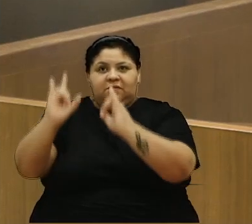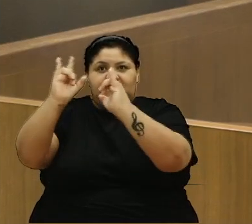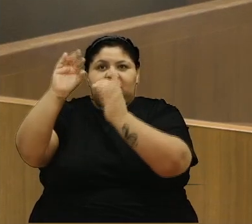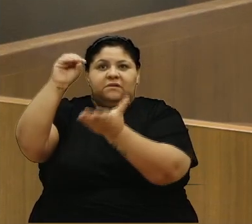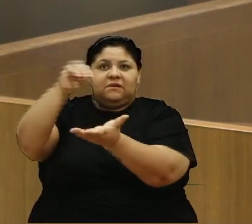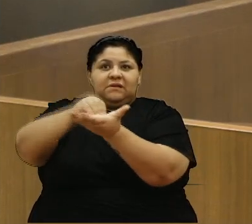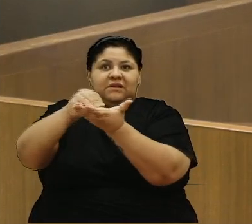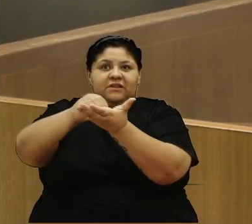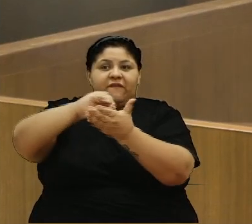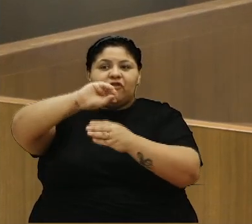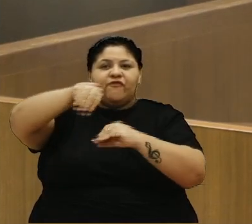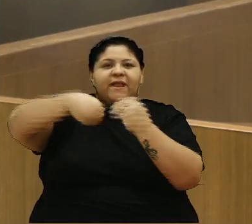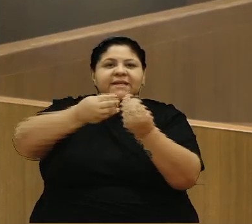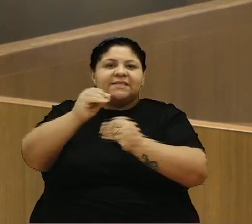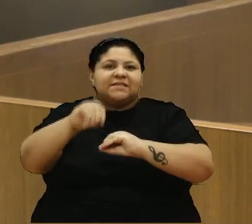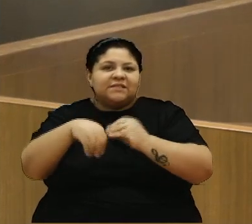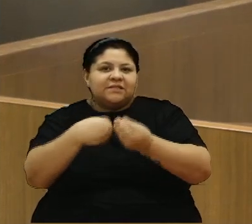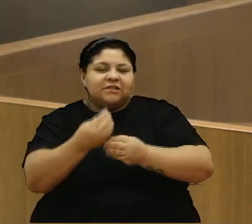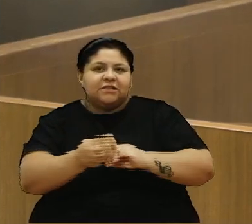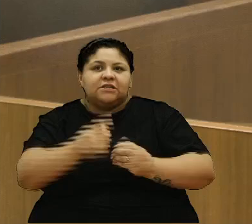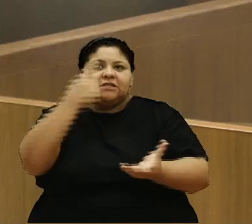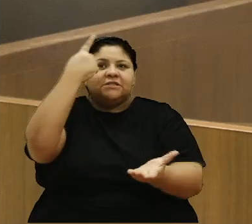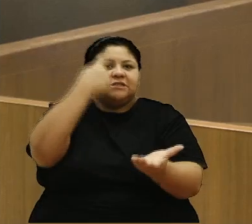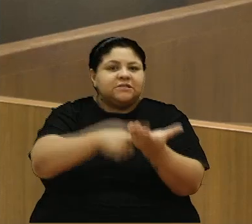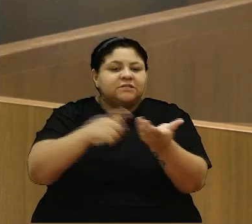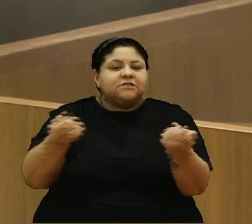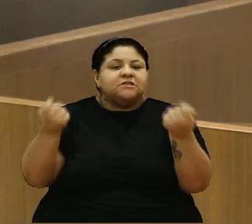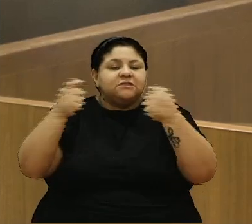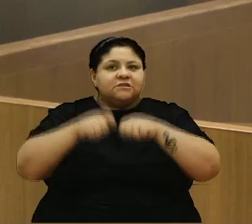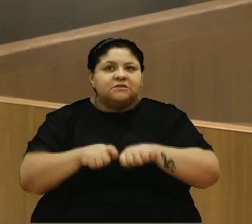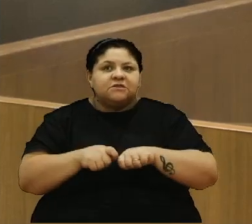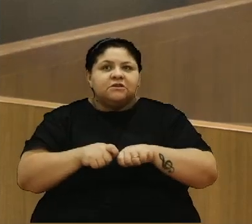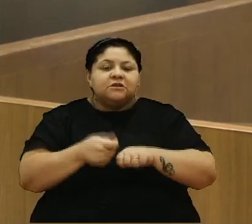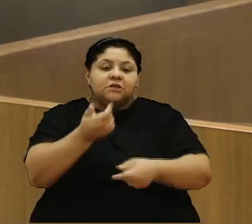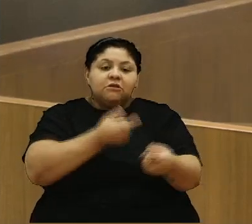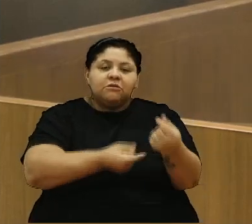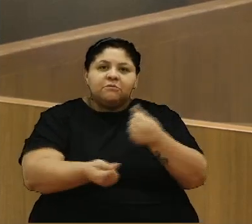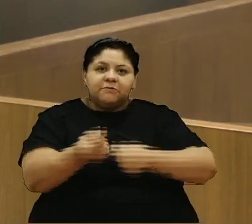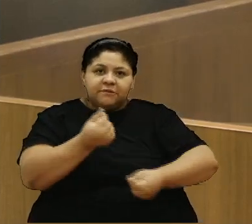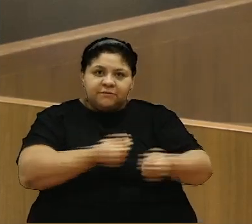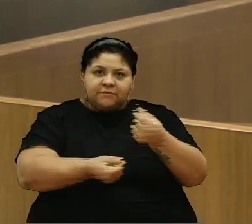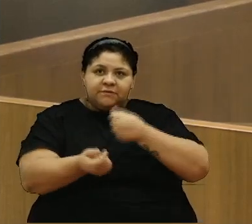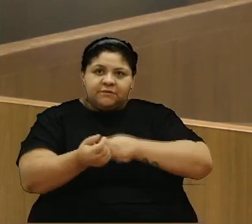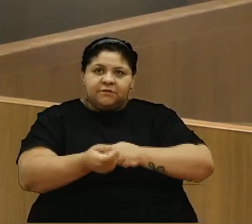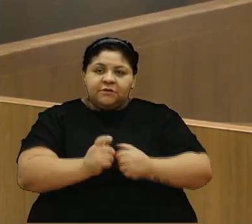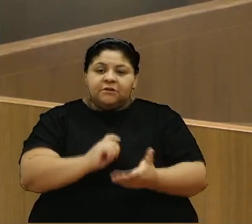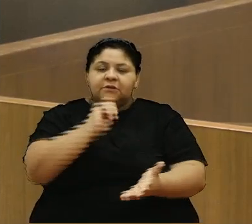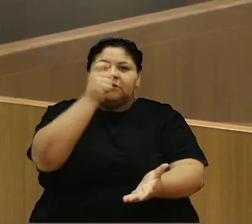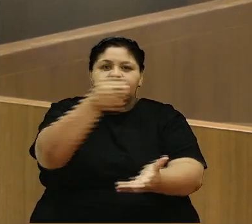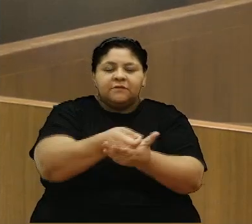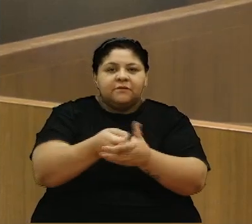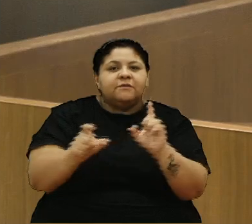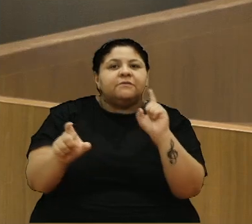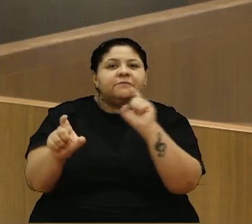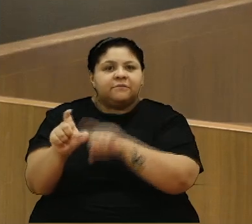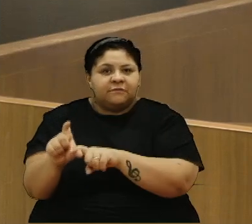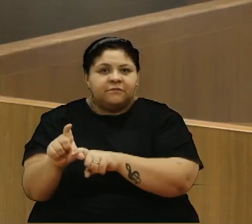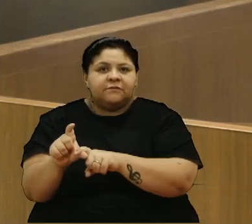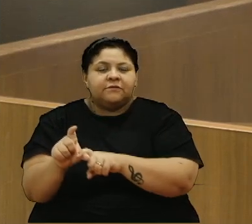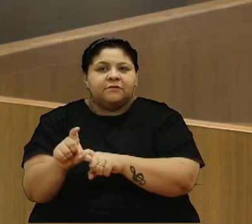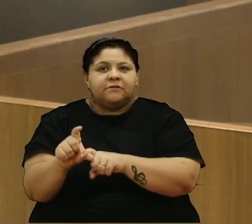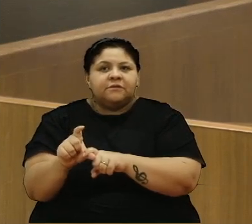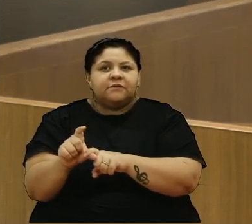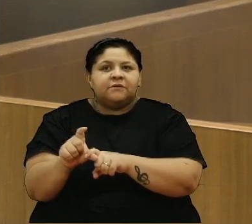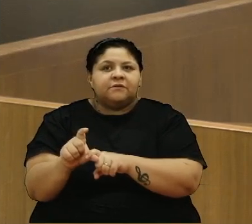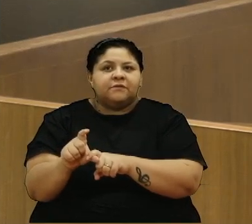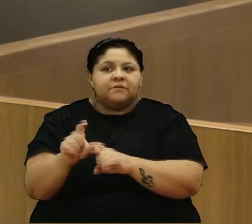de flexibilidade nos acordos, na possibilidade de renegociação dos pagamentos das dívidas,